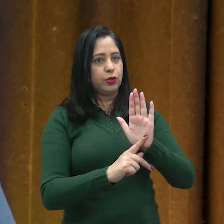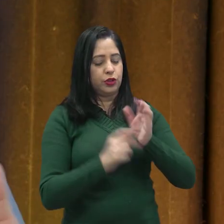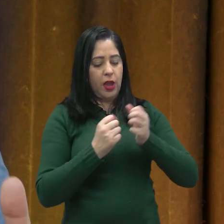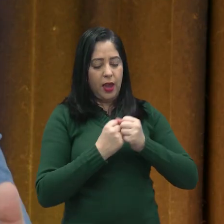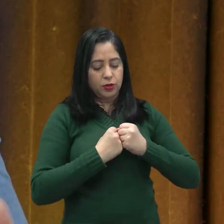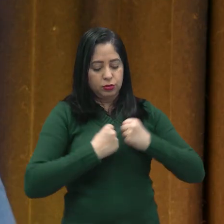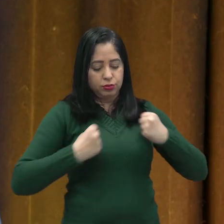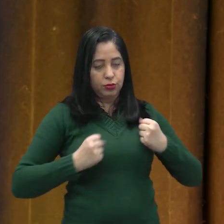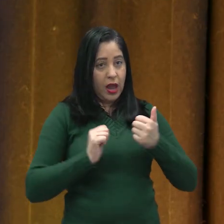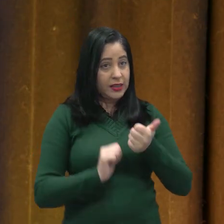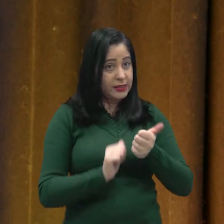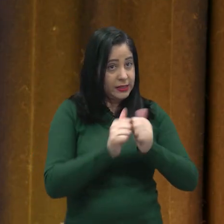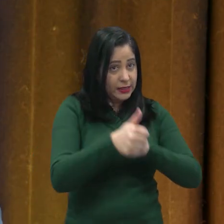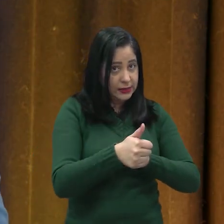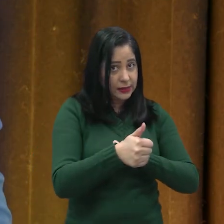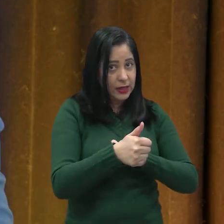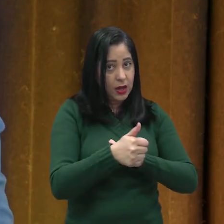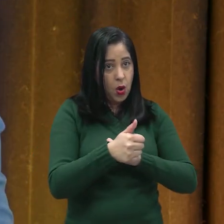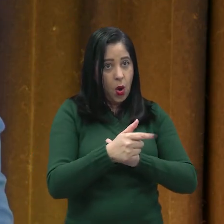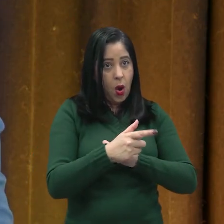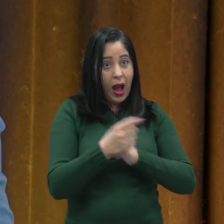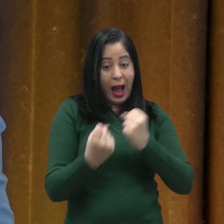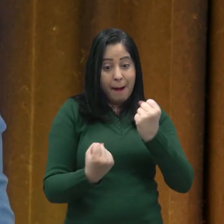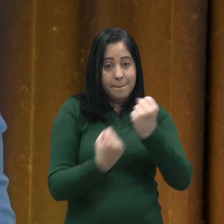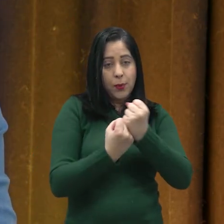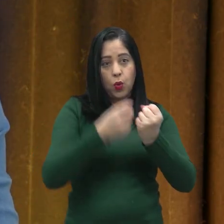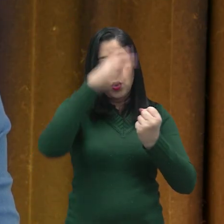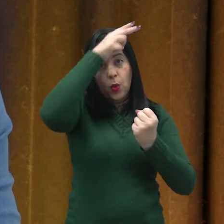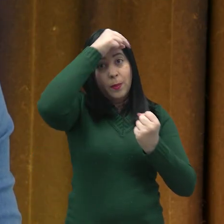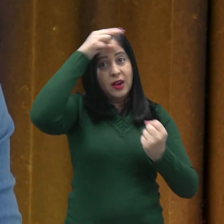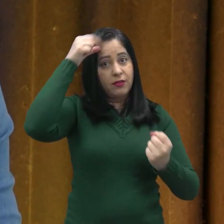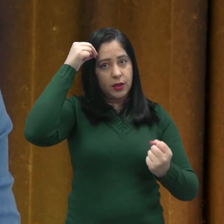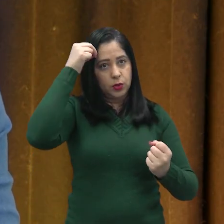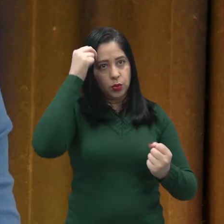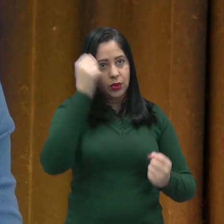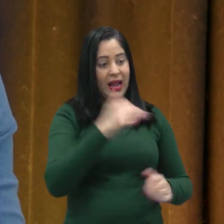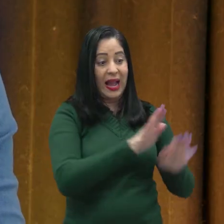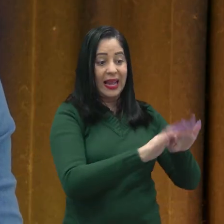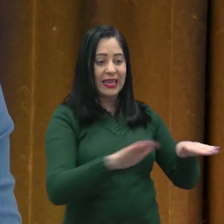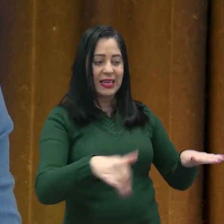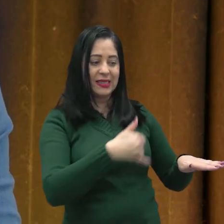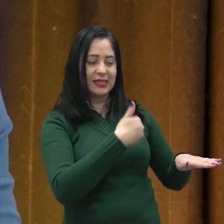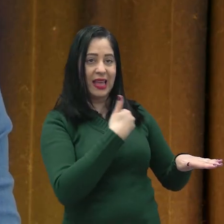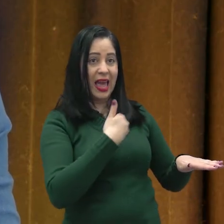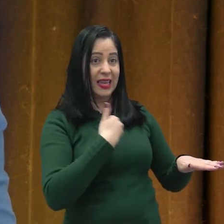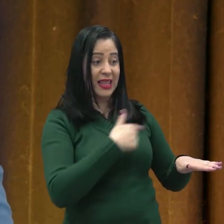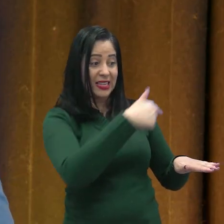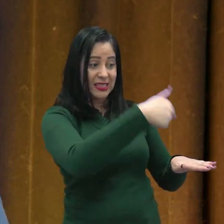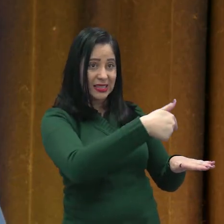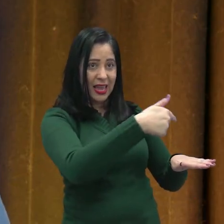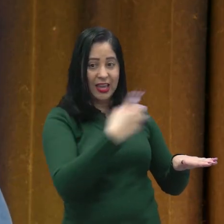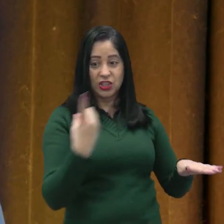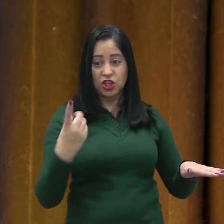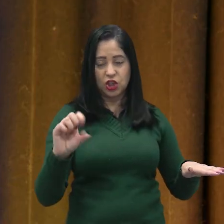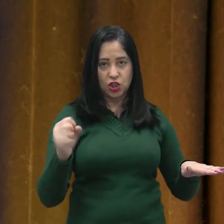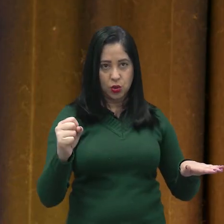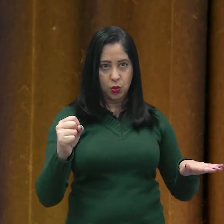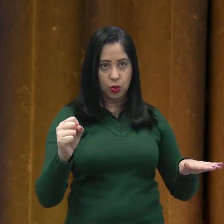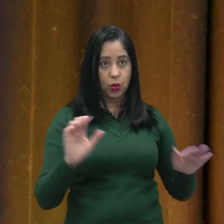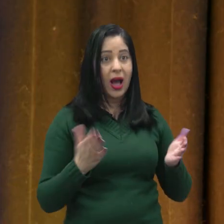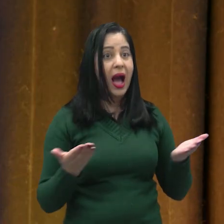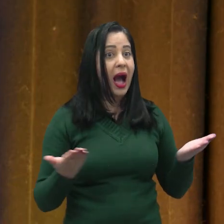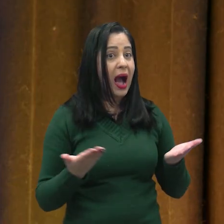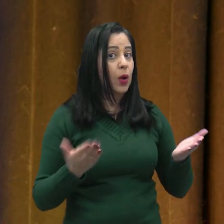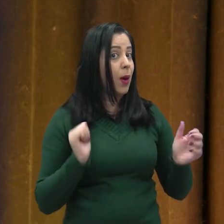trabalha e transforma o atleta dos 7 anos até antigamente, até os 18 anos, nós conseguimos desenvolver